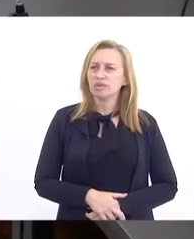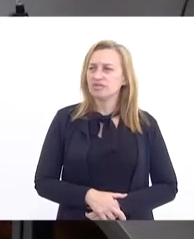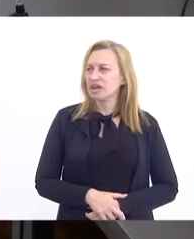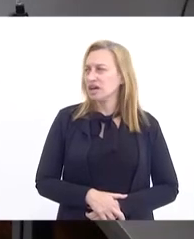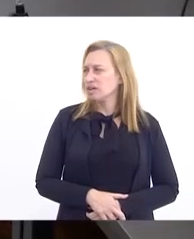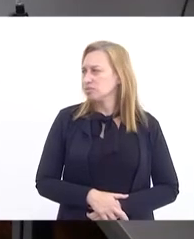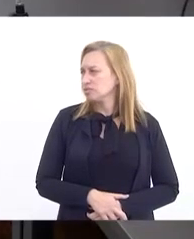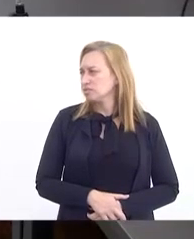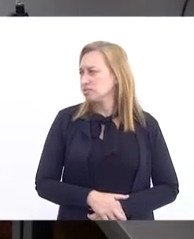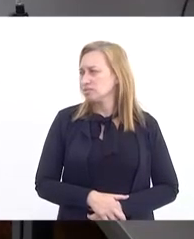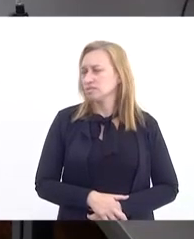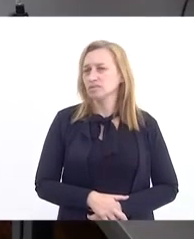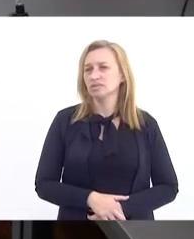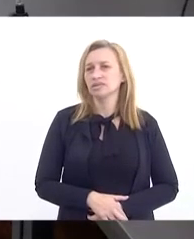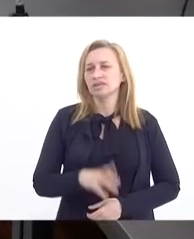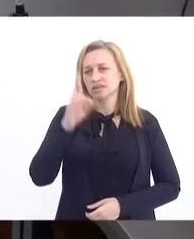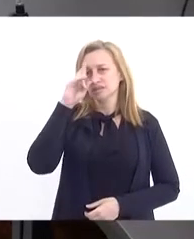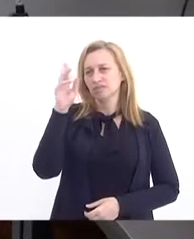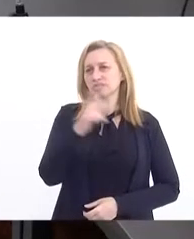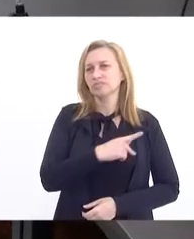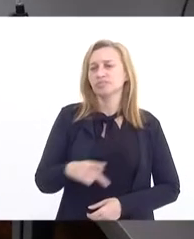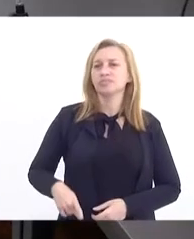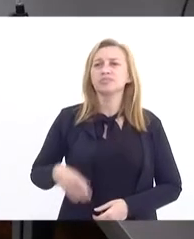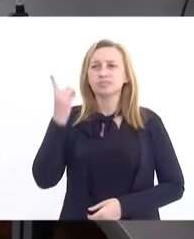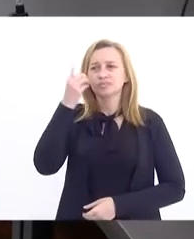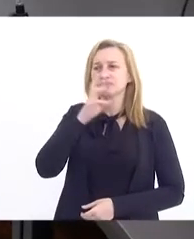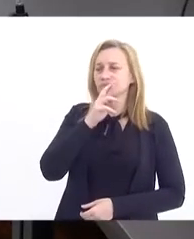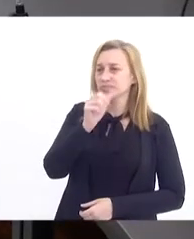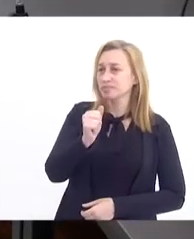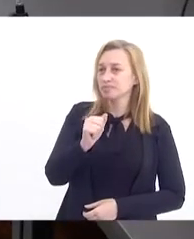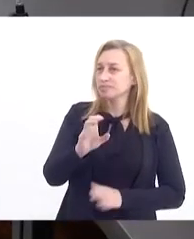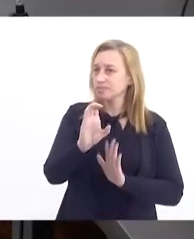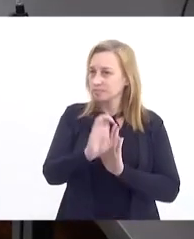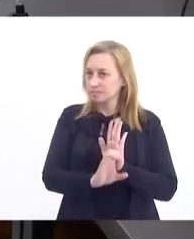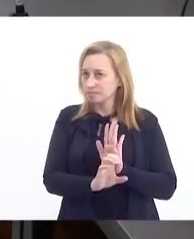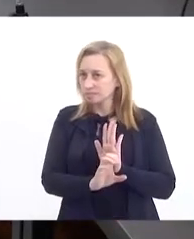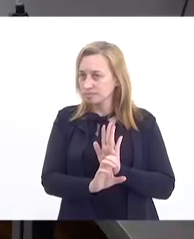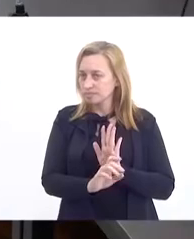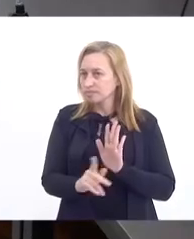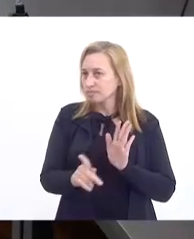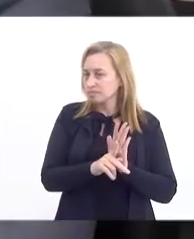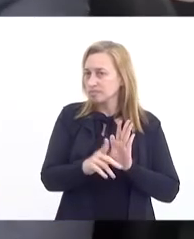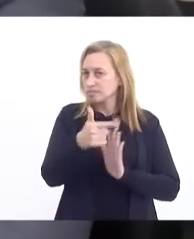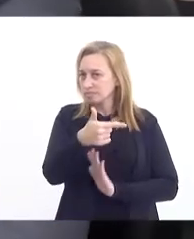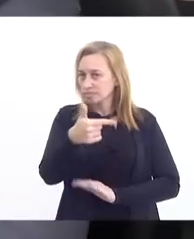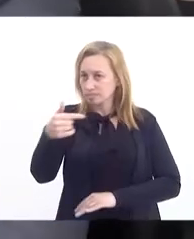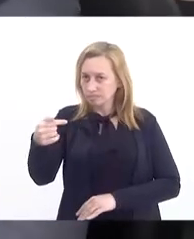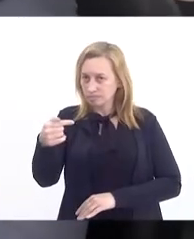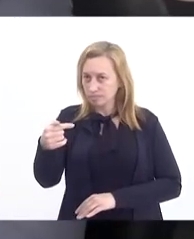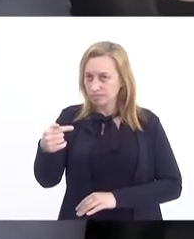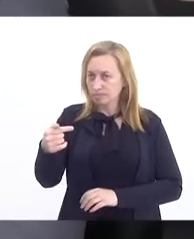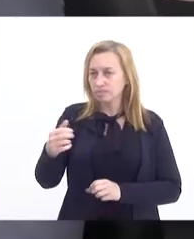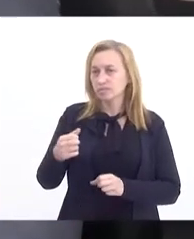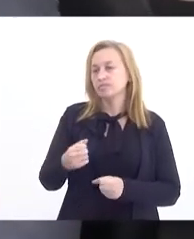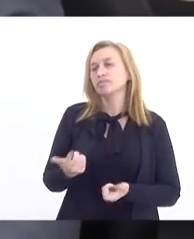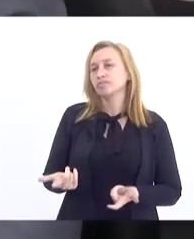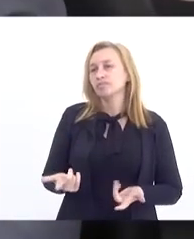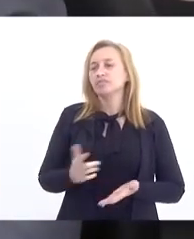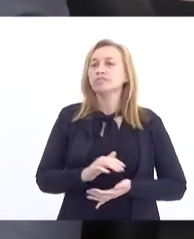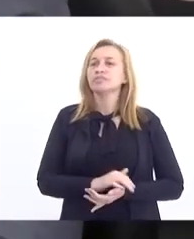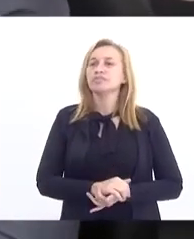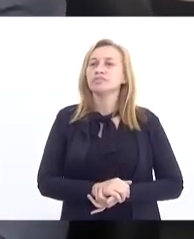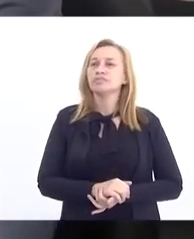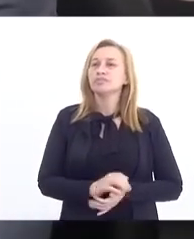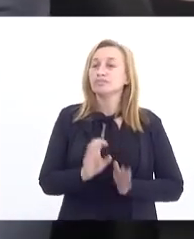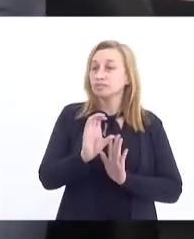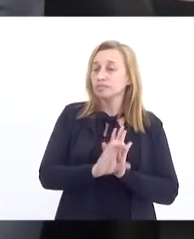Machado. Senhor presidente. Deputado Rodrigo Maia. Na verdade, as emendas é um projeto de 2017, legislatura anterior, portanto.